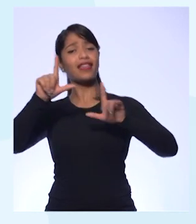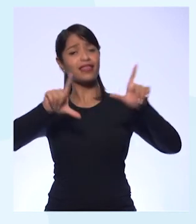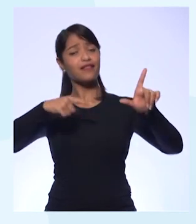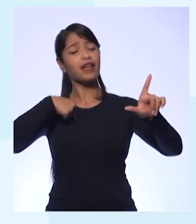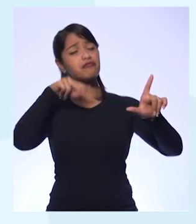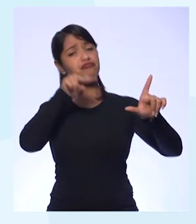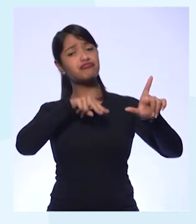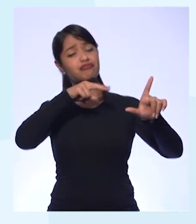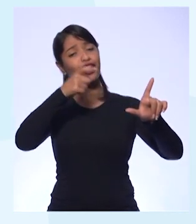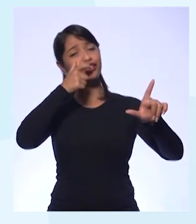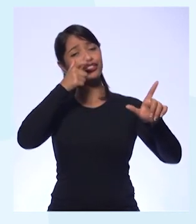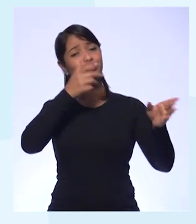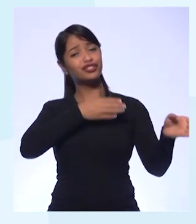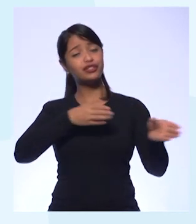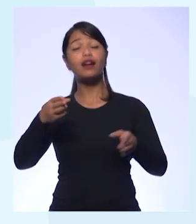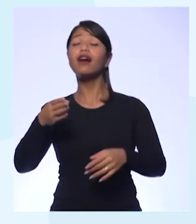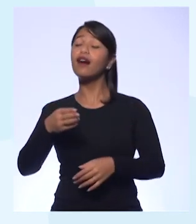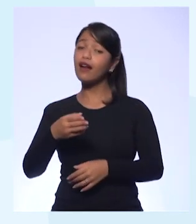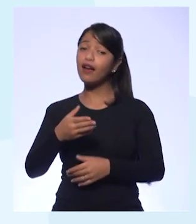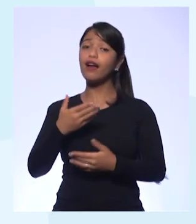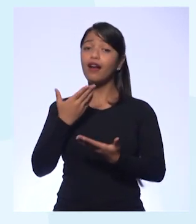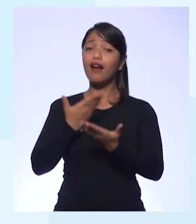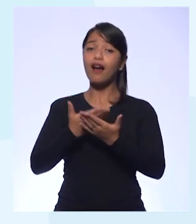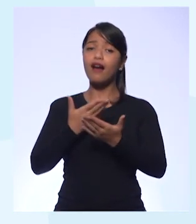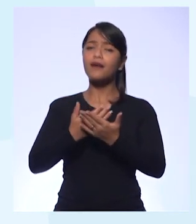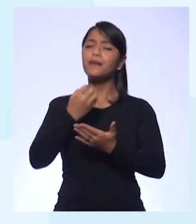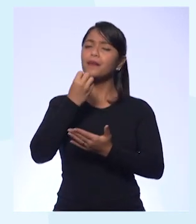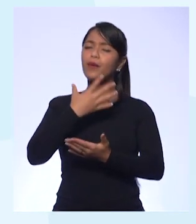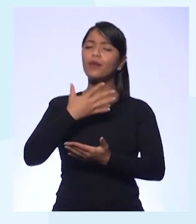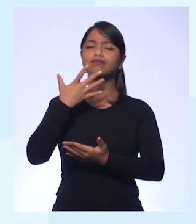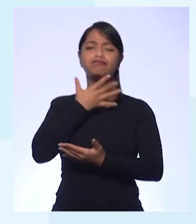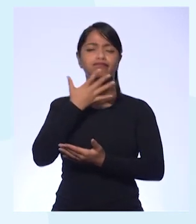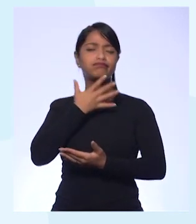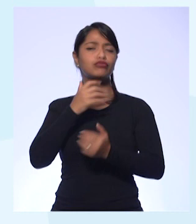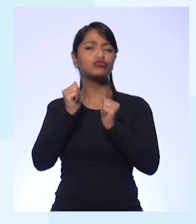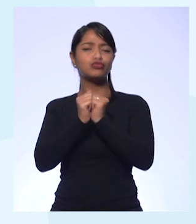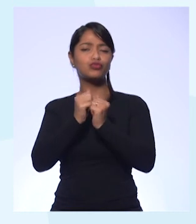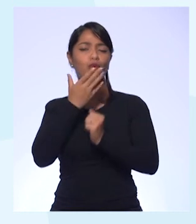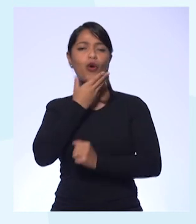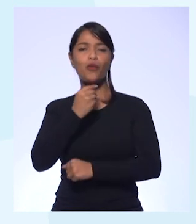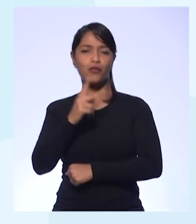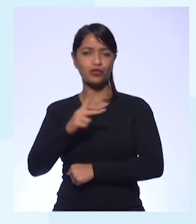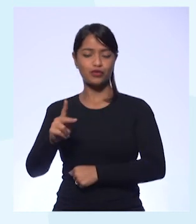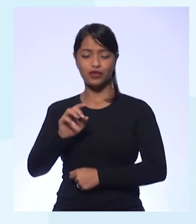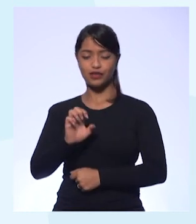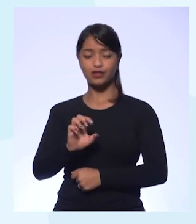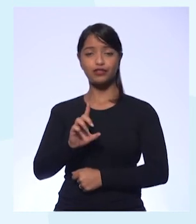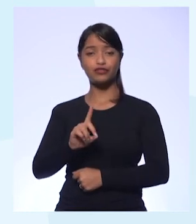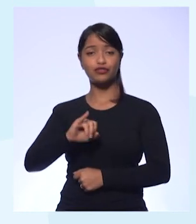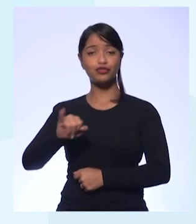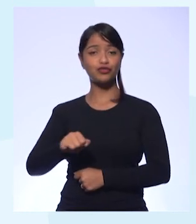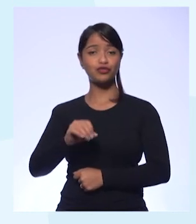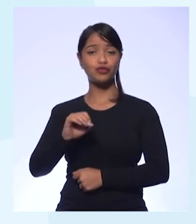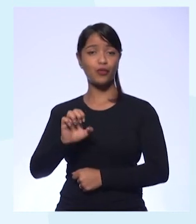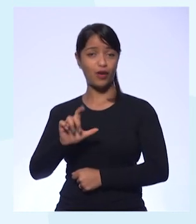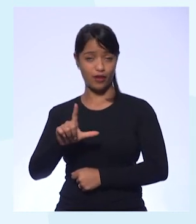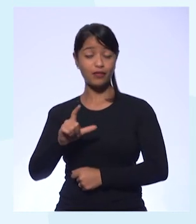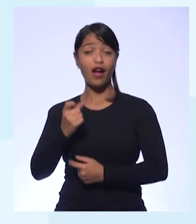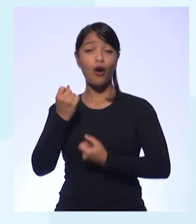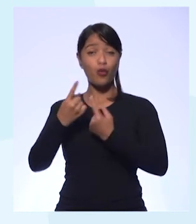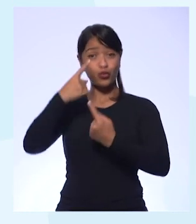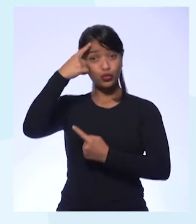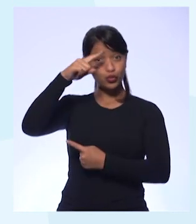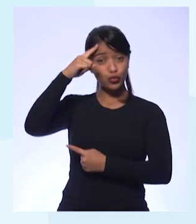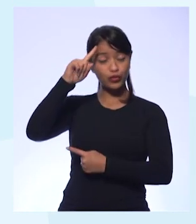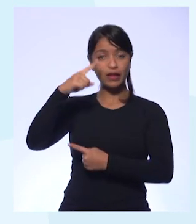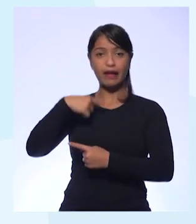muito delícia, que estava o professor Edjoel, e a gente tirou algumas dúvidas sobre tartaruga. Eu tirei até algumas offline, com vergonha de perguntar ao vivo. Não estava